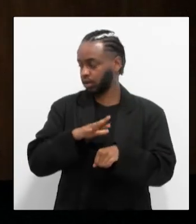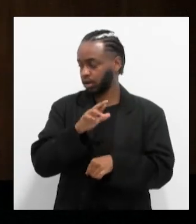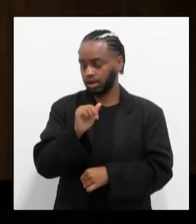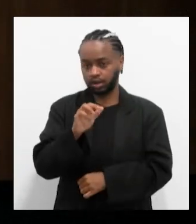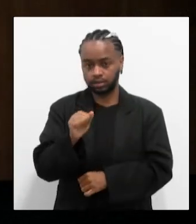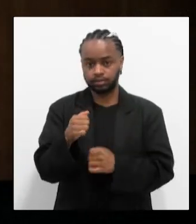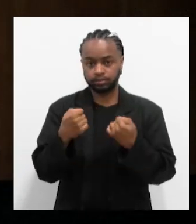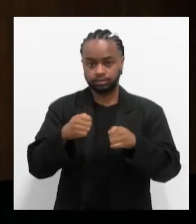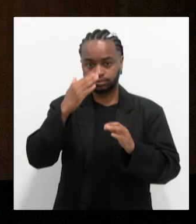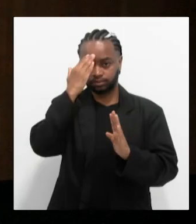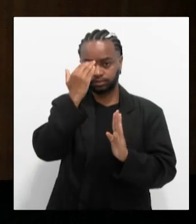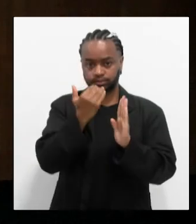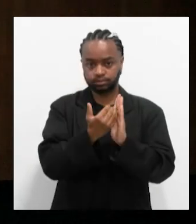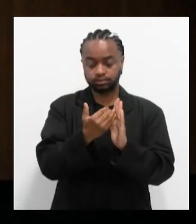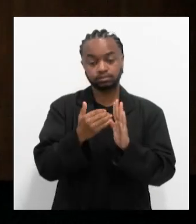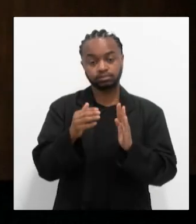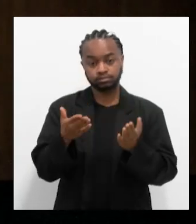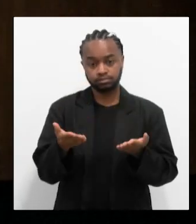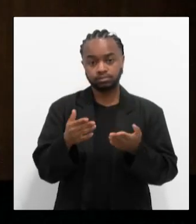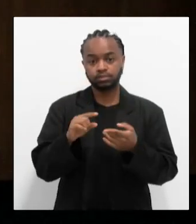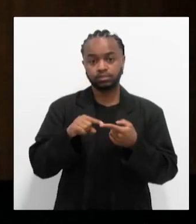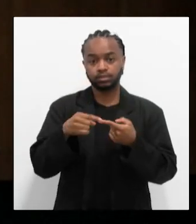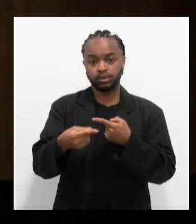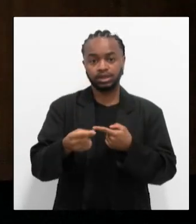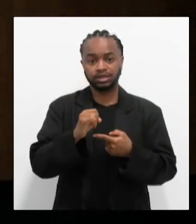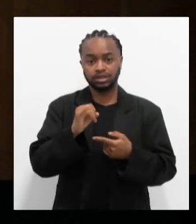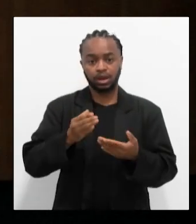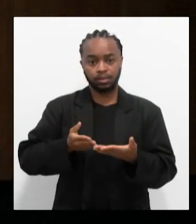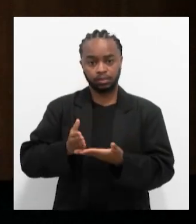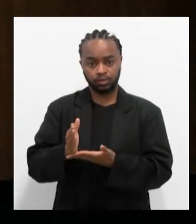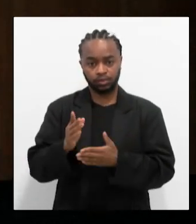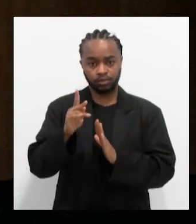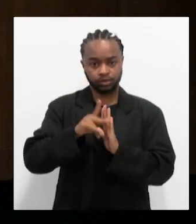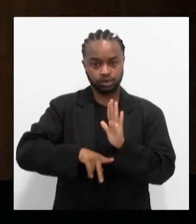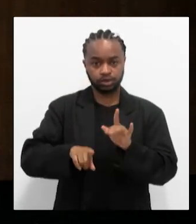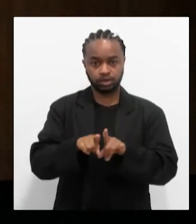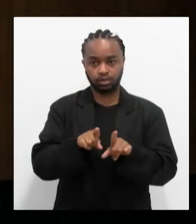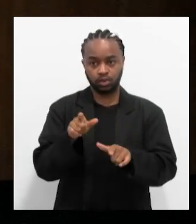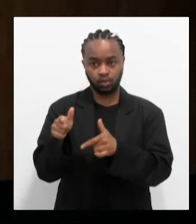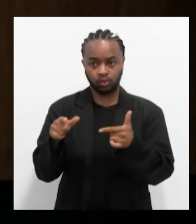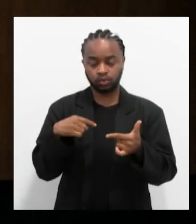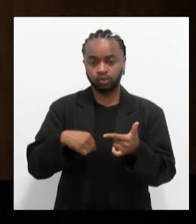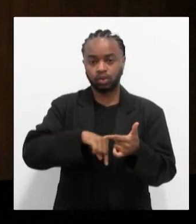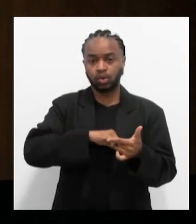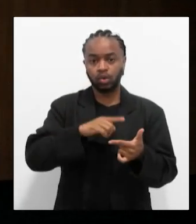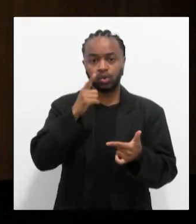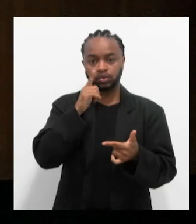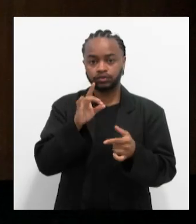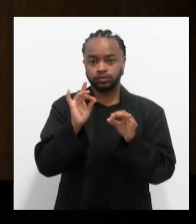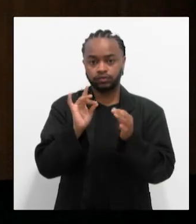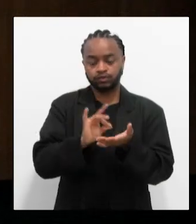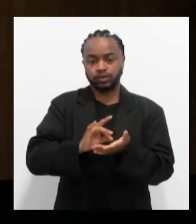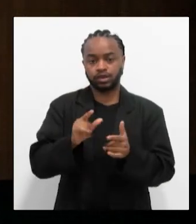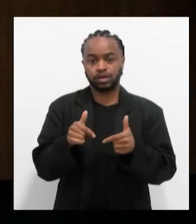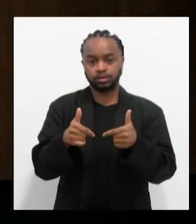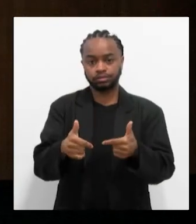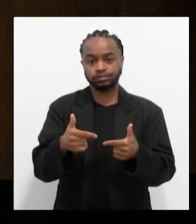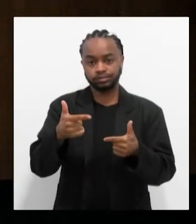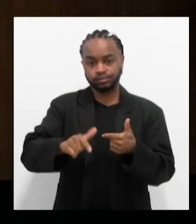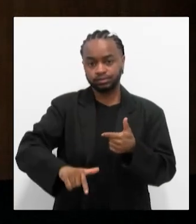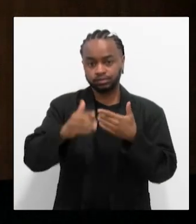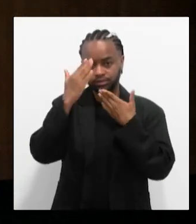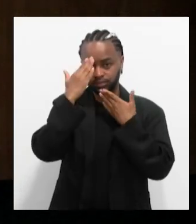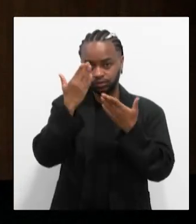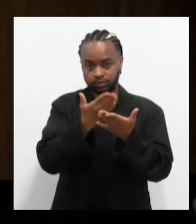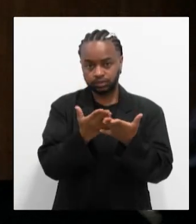E só assim, aprovando um projeto dessa natureza, entre outros, que nós vamos conseguir fazer isso. Então, mais uma vez, obrigado a